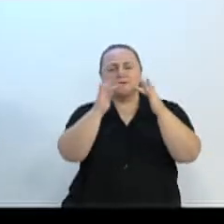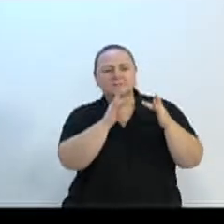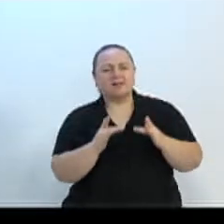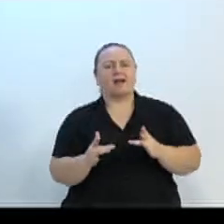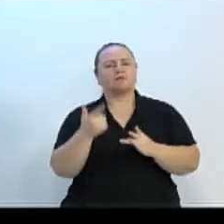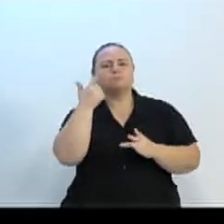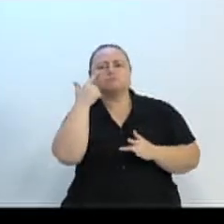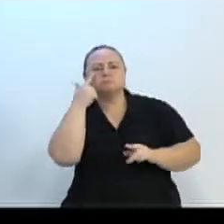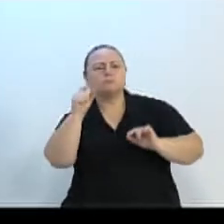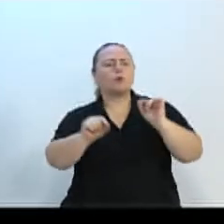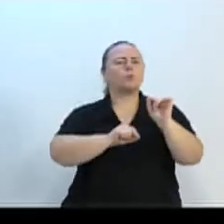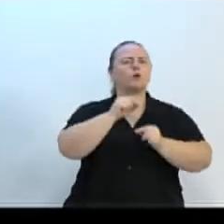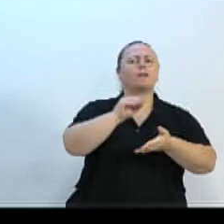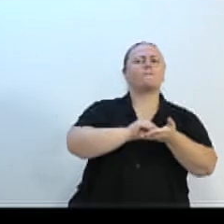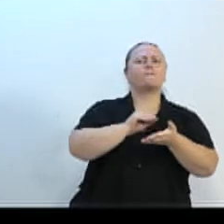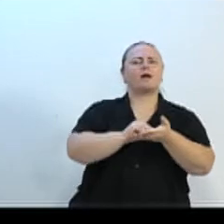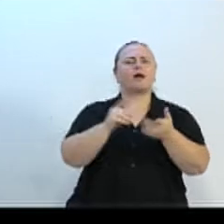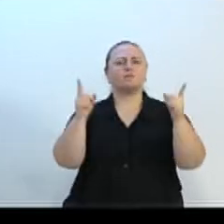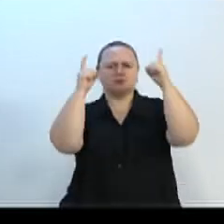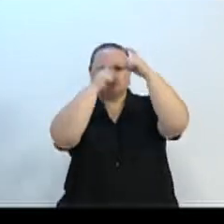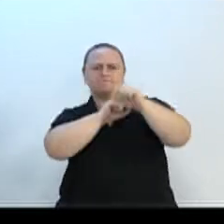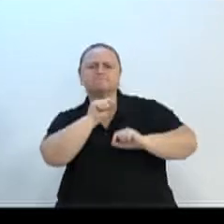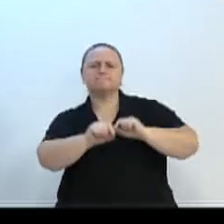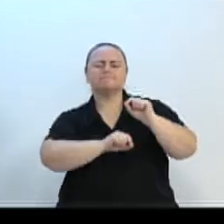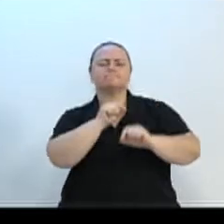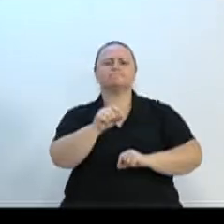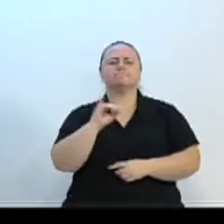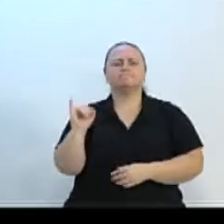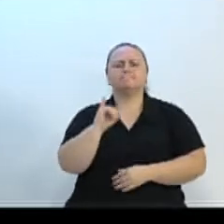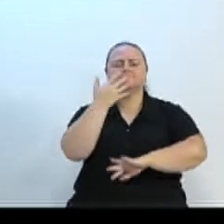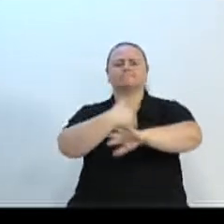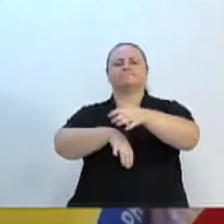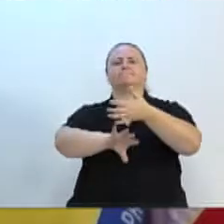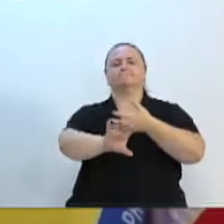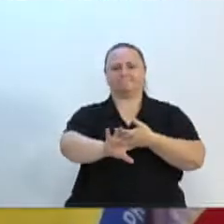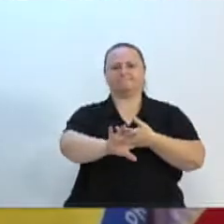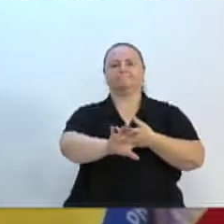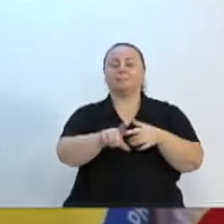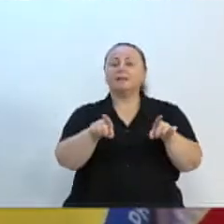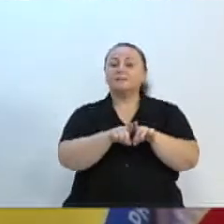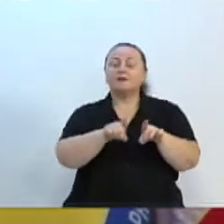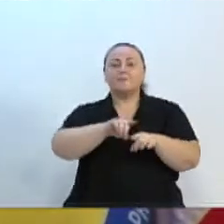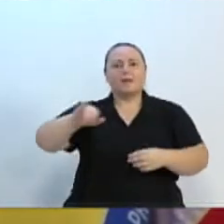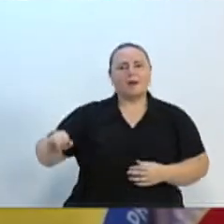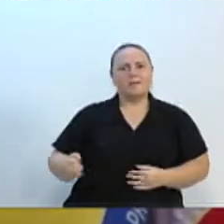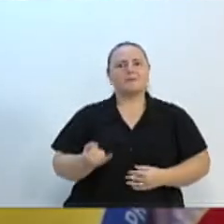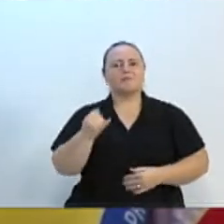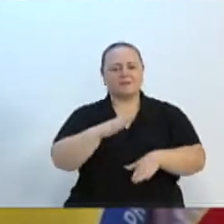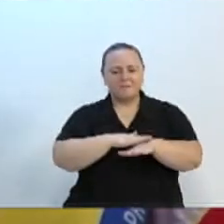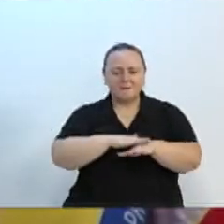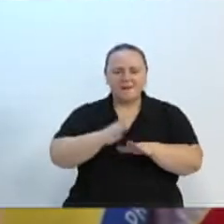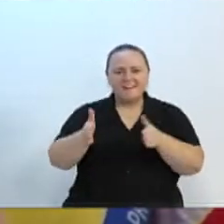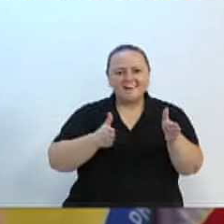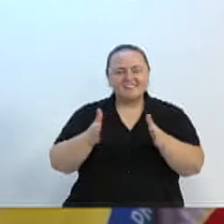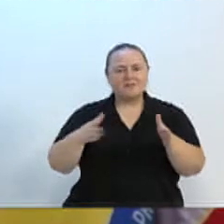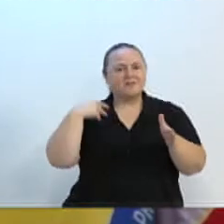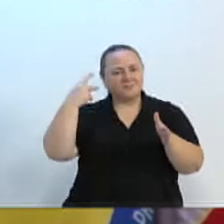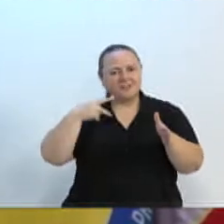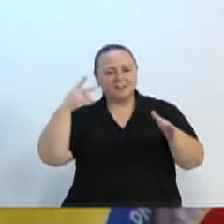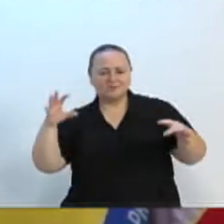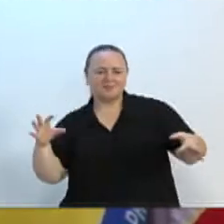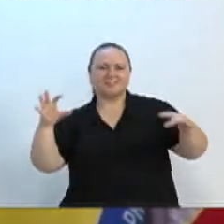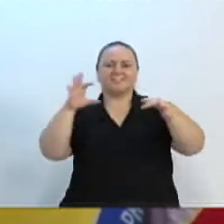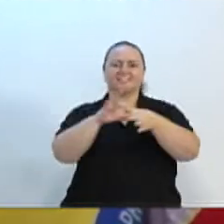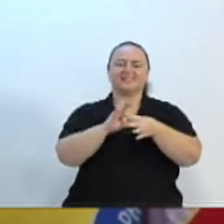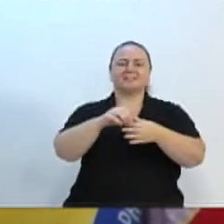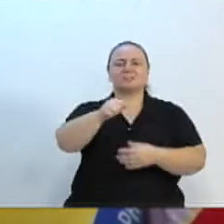gente conversa com outras pessoas, quando a gente se coloca no lugar, e também utilizar os nossos mandatos como instrumento de conexão aqui nas questões